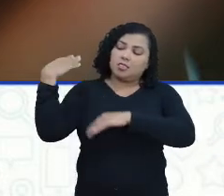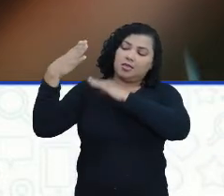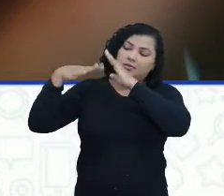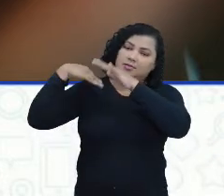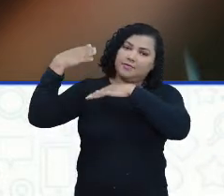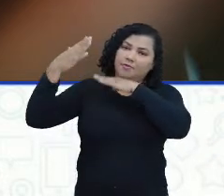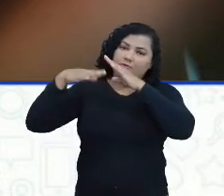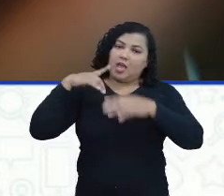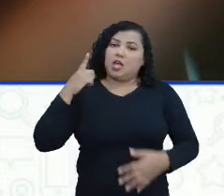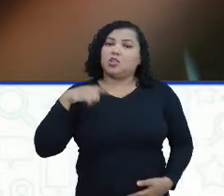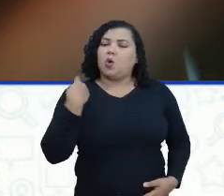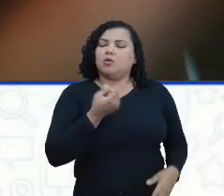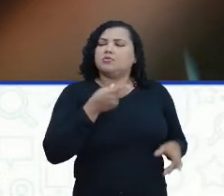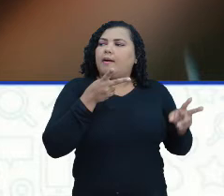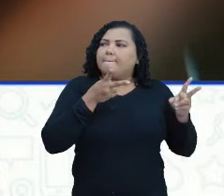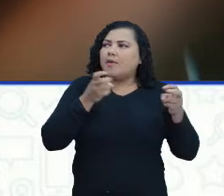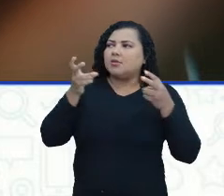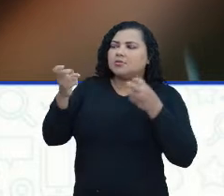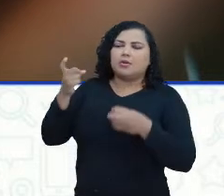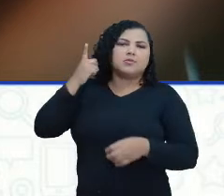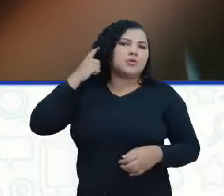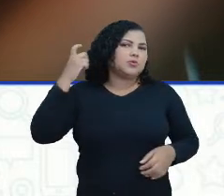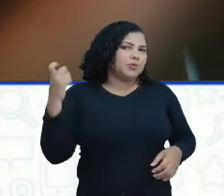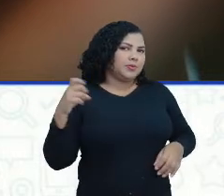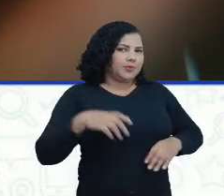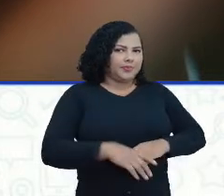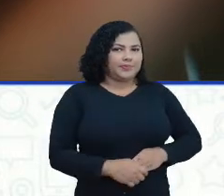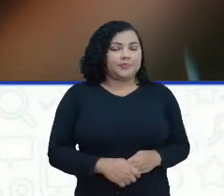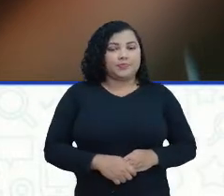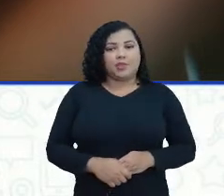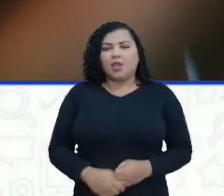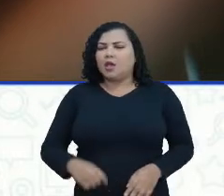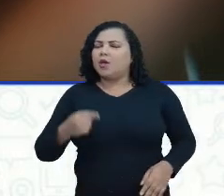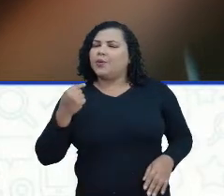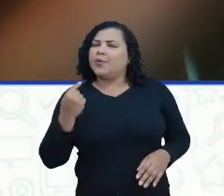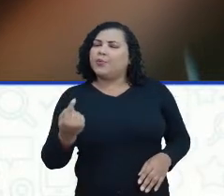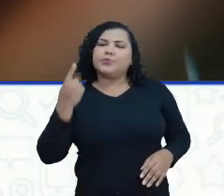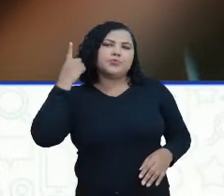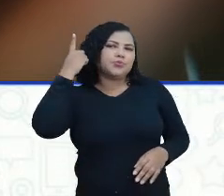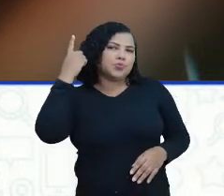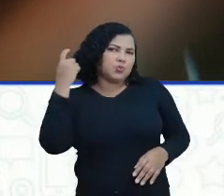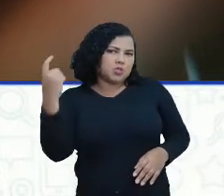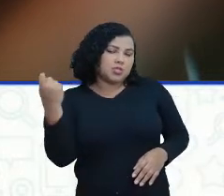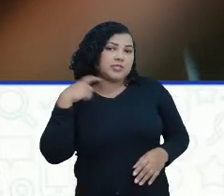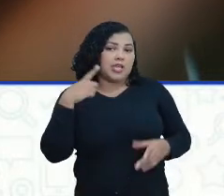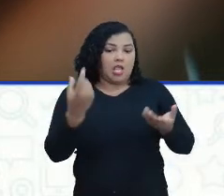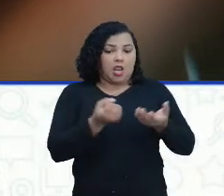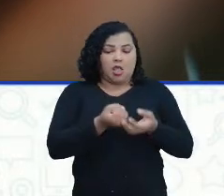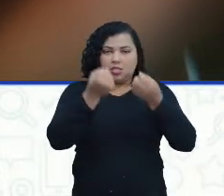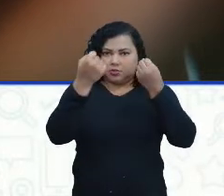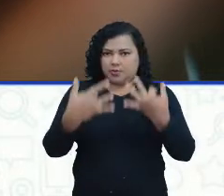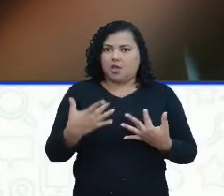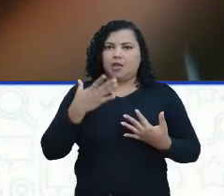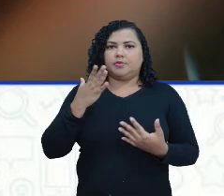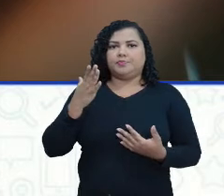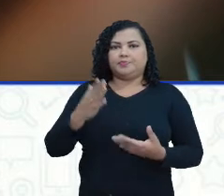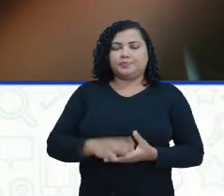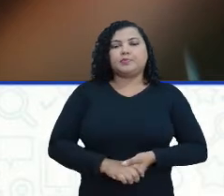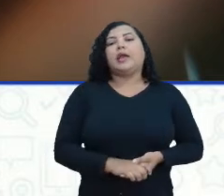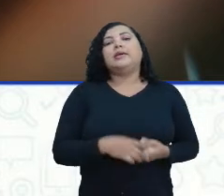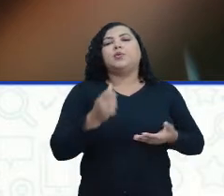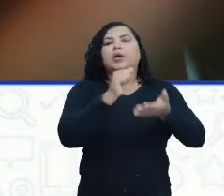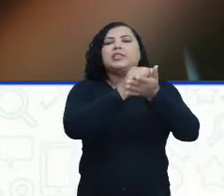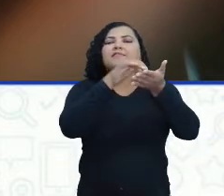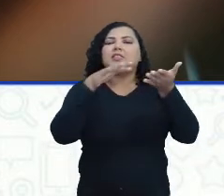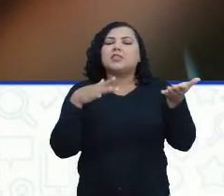desenvolver a nossa percepção sonora. E um dos exercícios que o Murray propõe é esse aí que eu estou trazendo